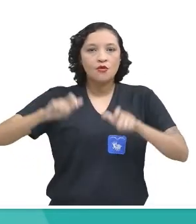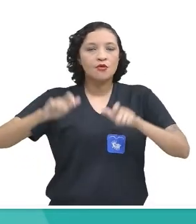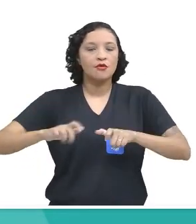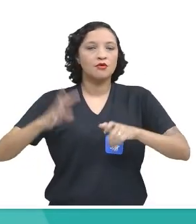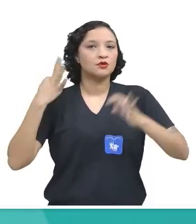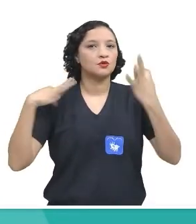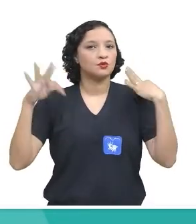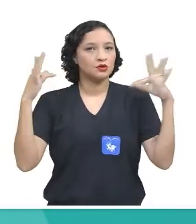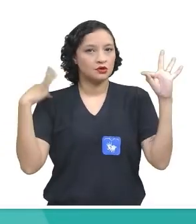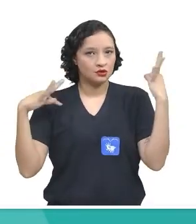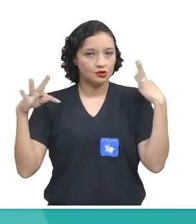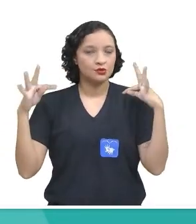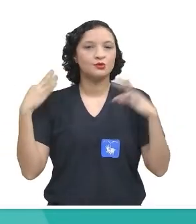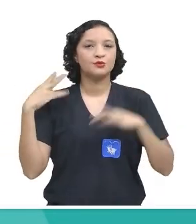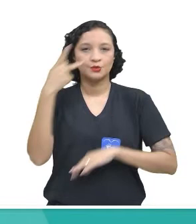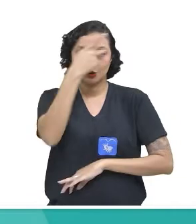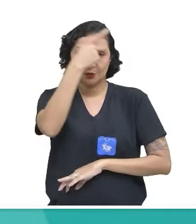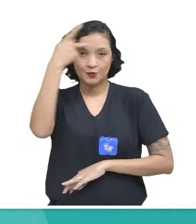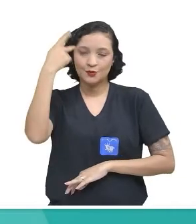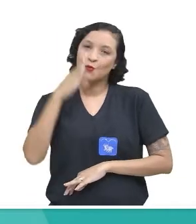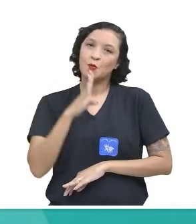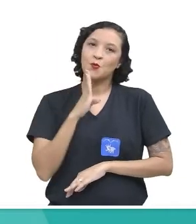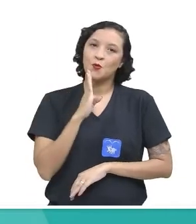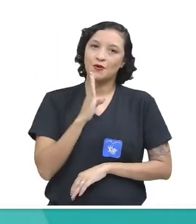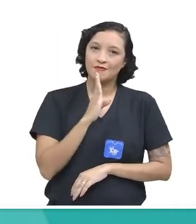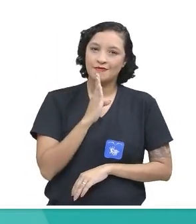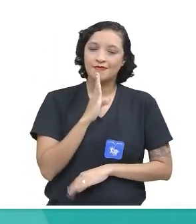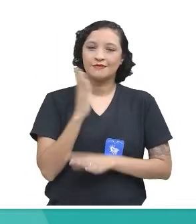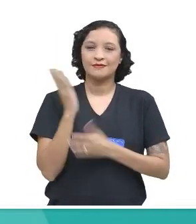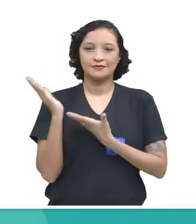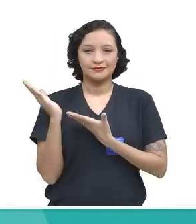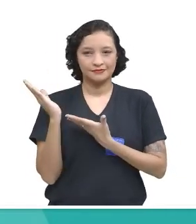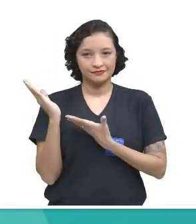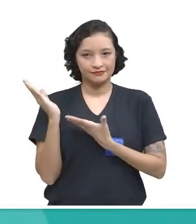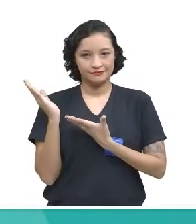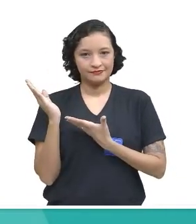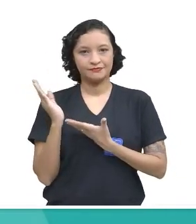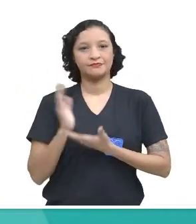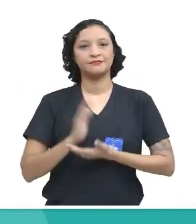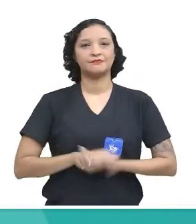onde as pessoas podem conhecer, né, no caso,